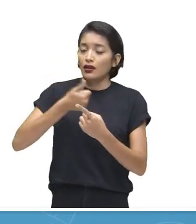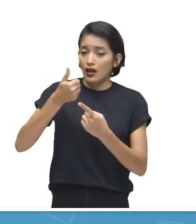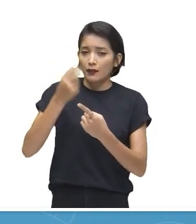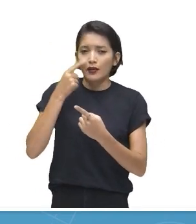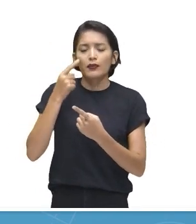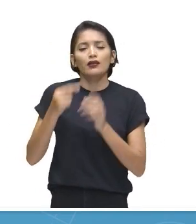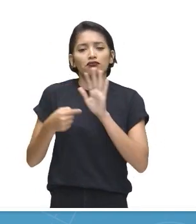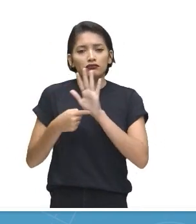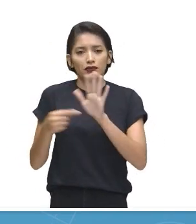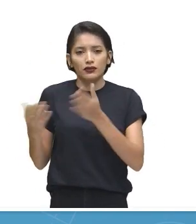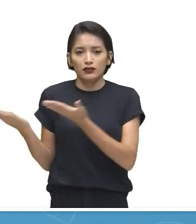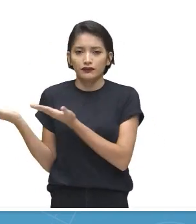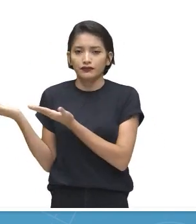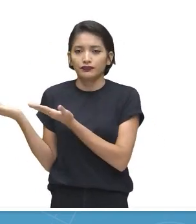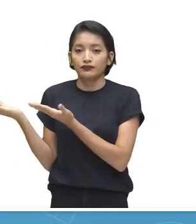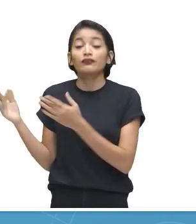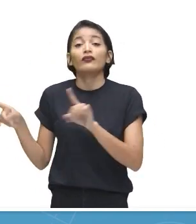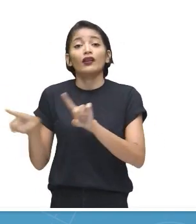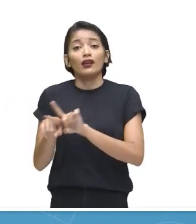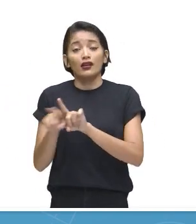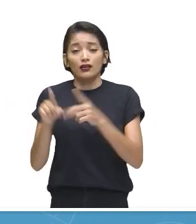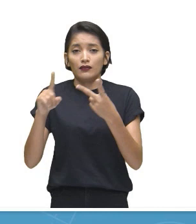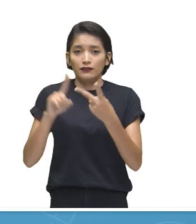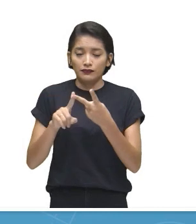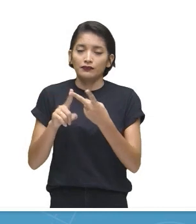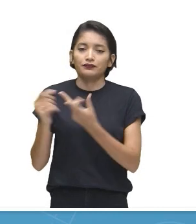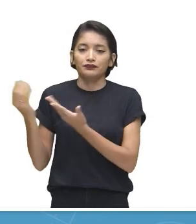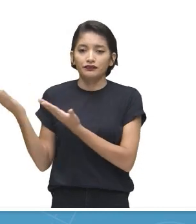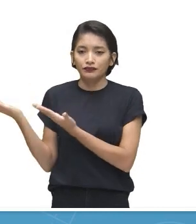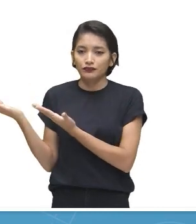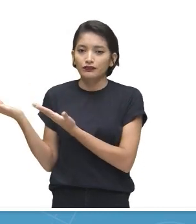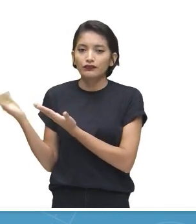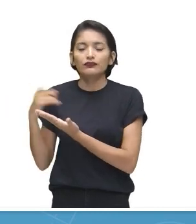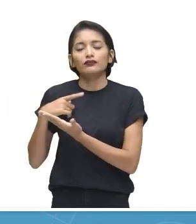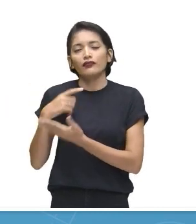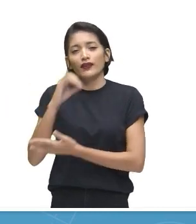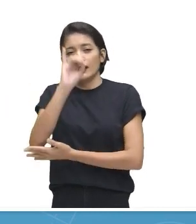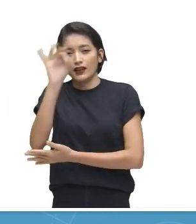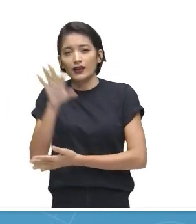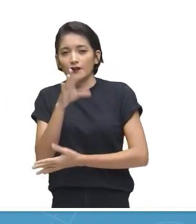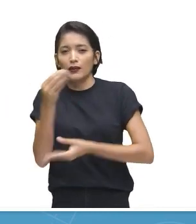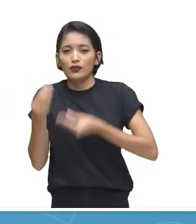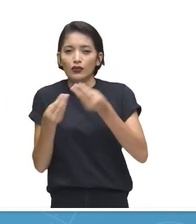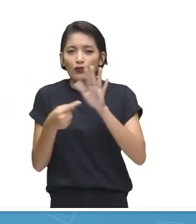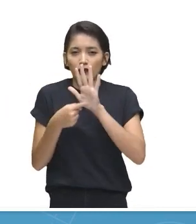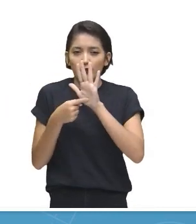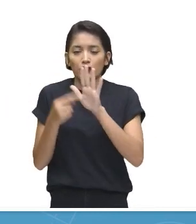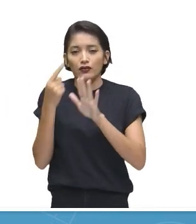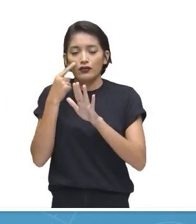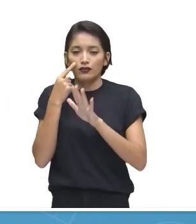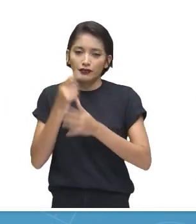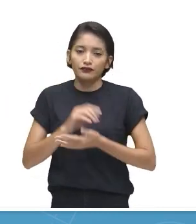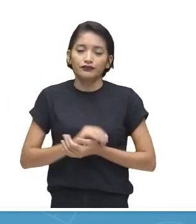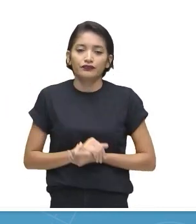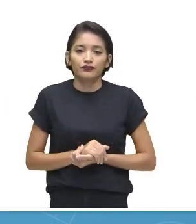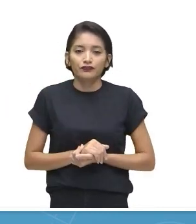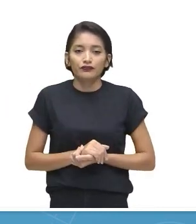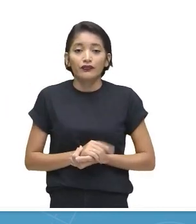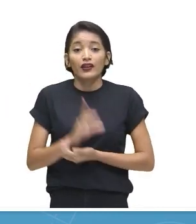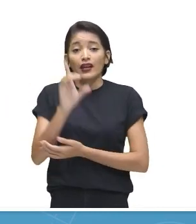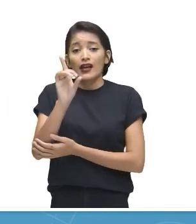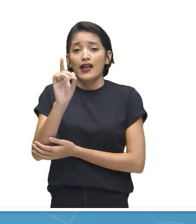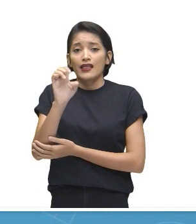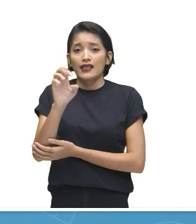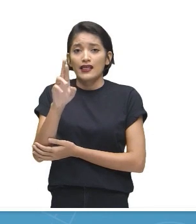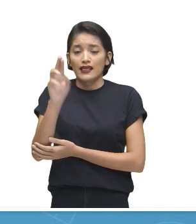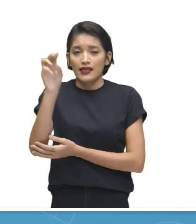observando aí a epiderme, e a derme, né? Aqui na imagem a gente tem esse recorte da pele. E aí, para a gente identificar a derme, é essa